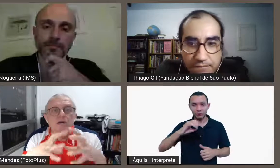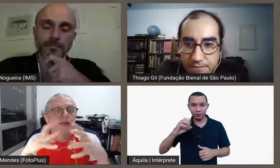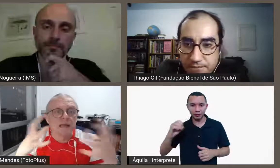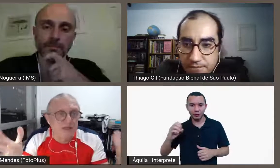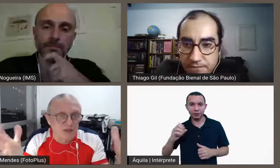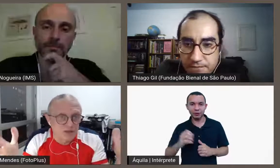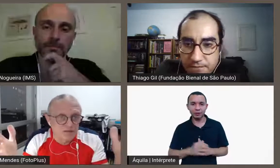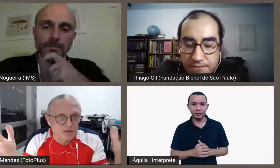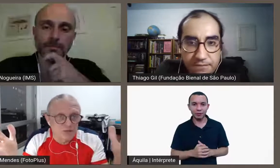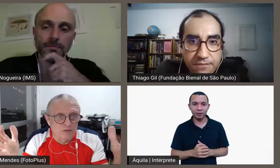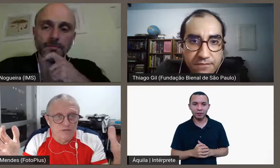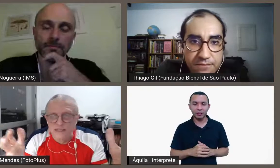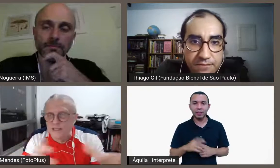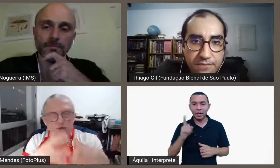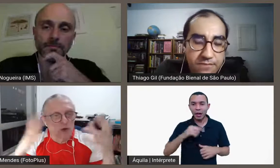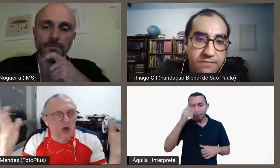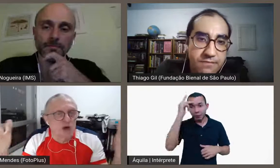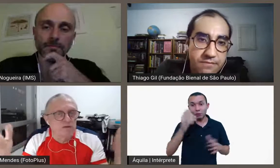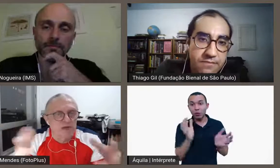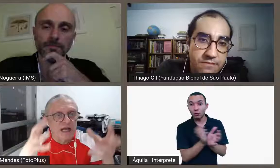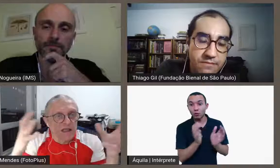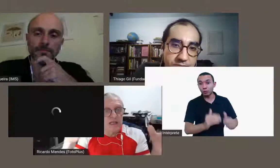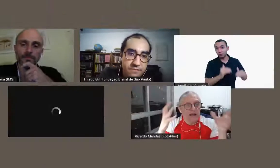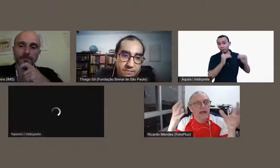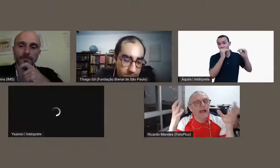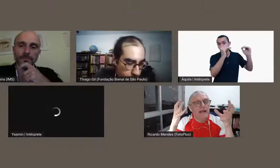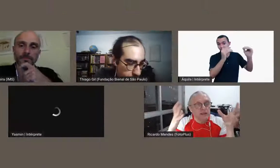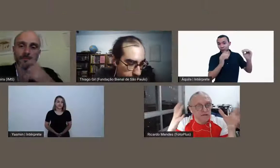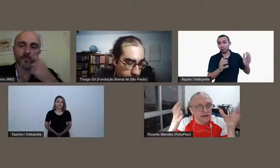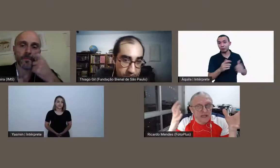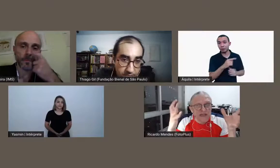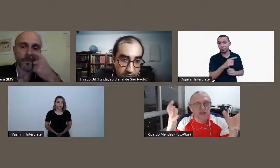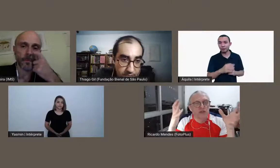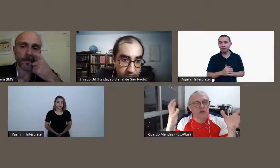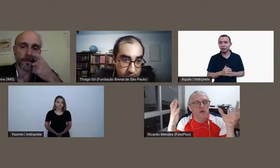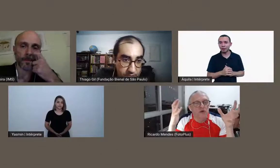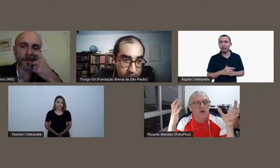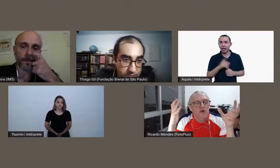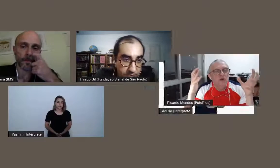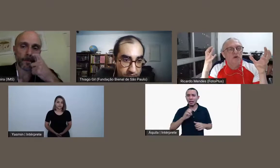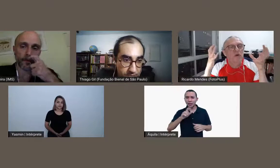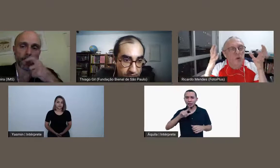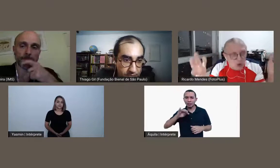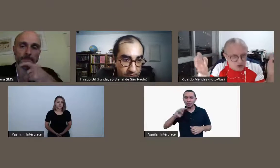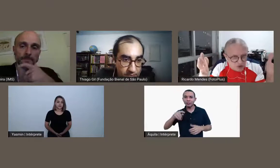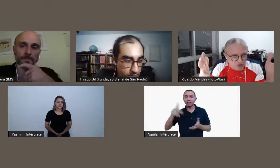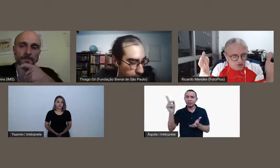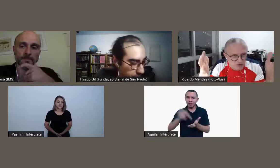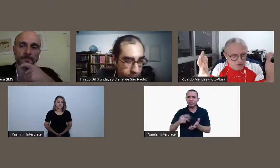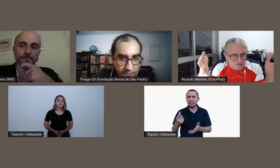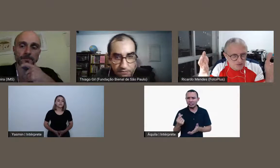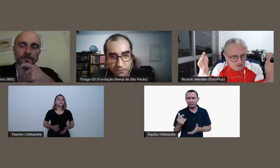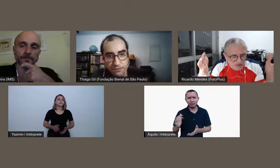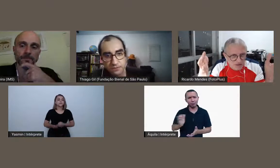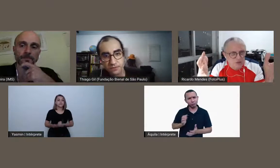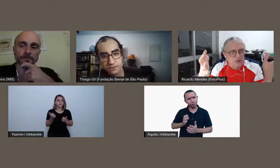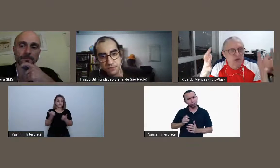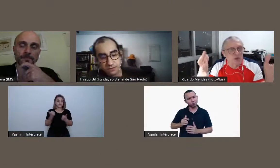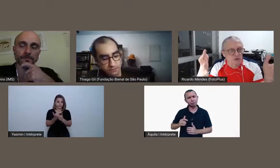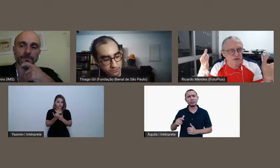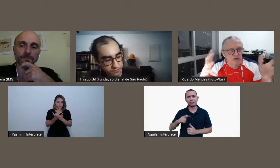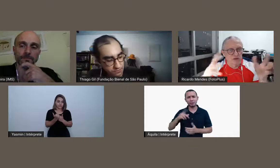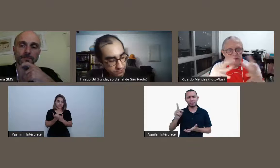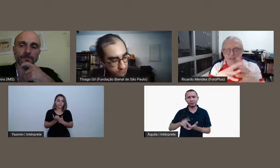da alta elite. Mariano Procópio, os Laje, elite de verdade, dinheiro grosso. É